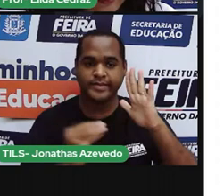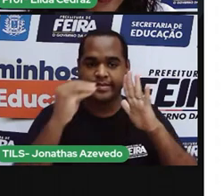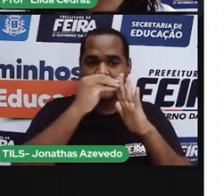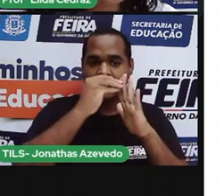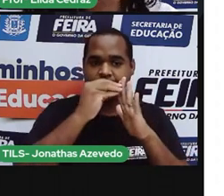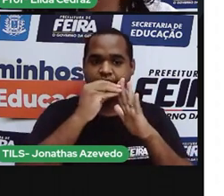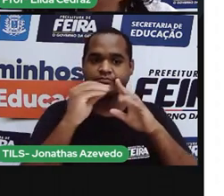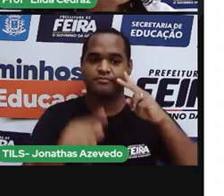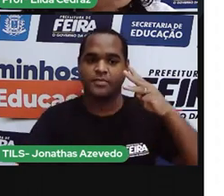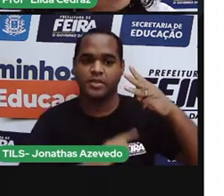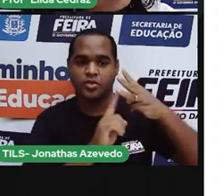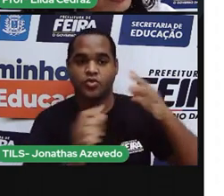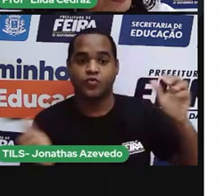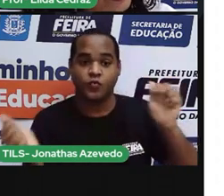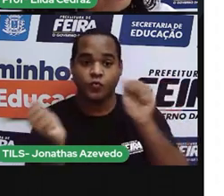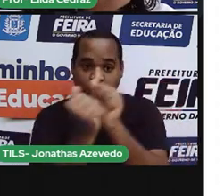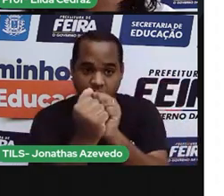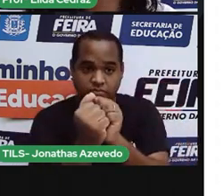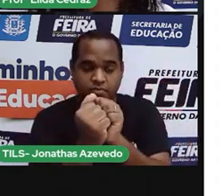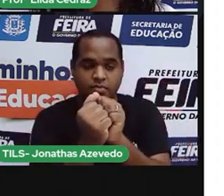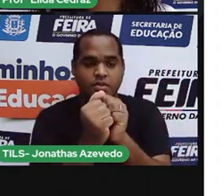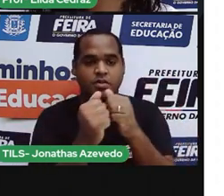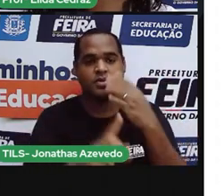acrescentar, juntar,